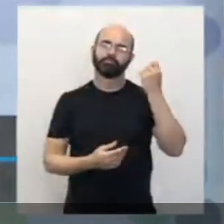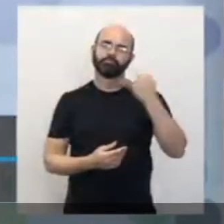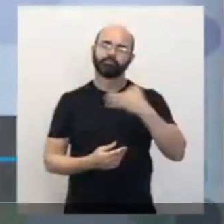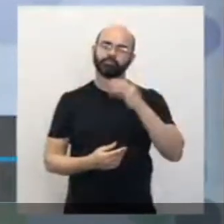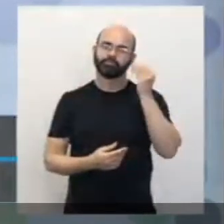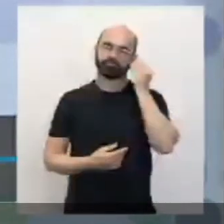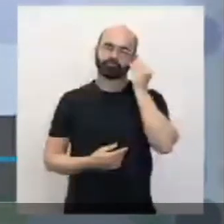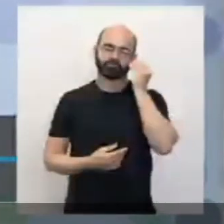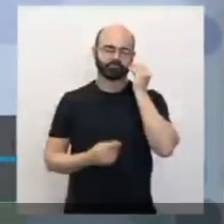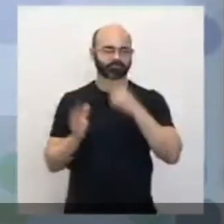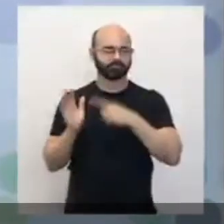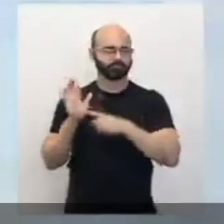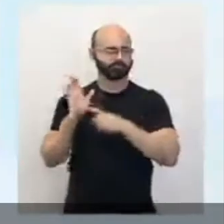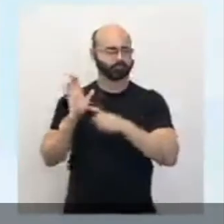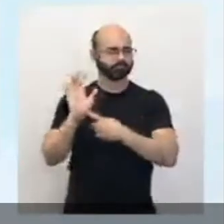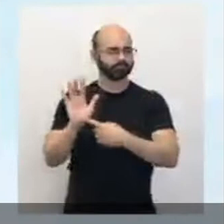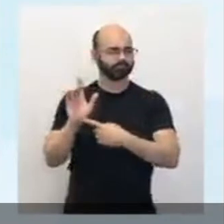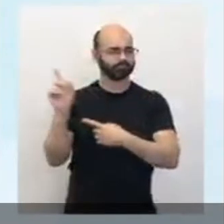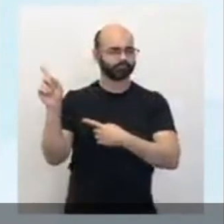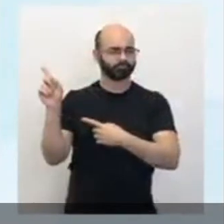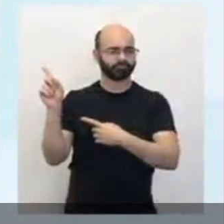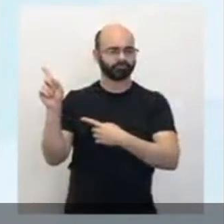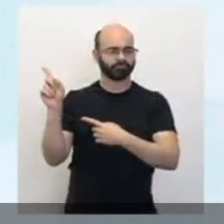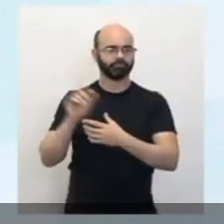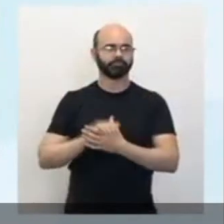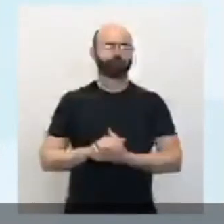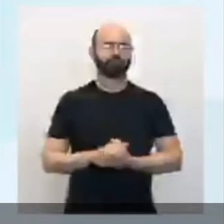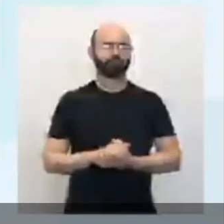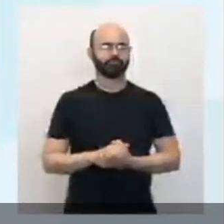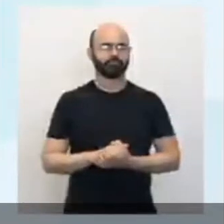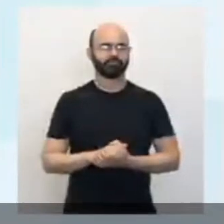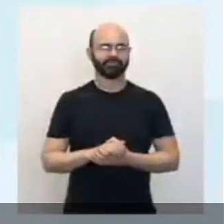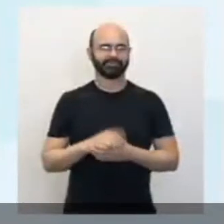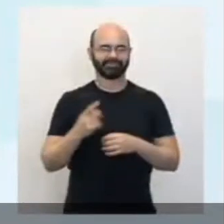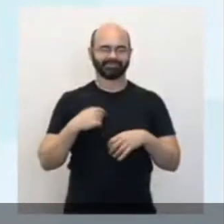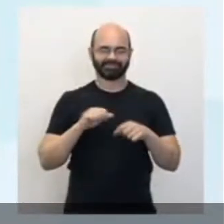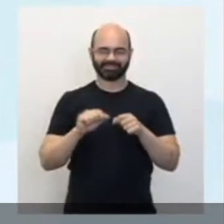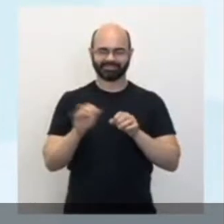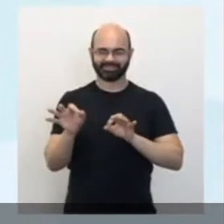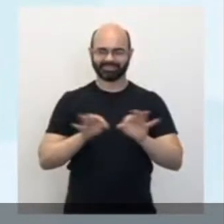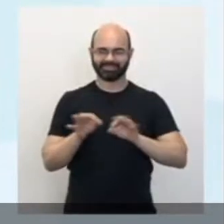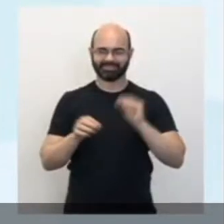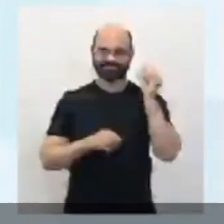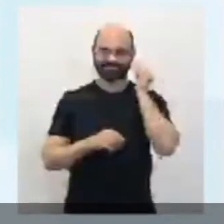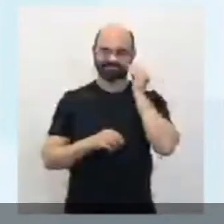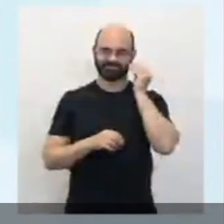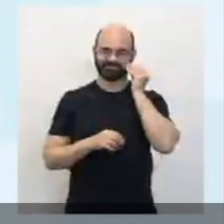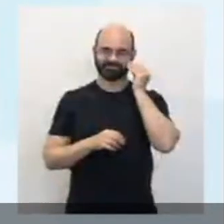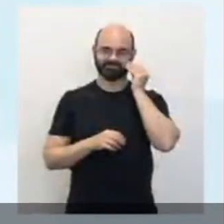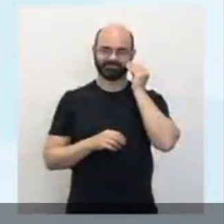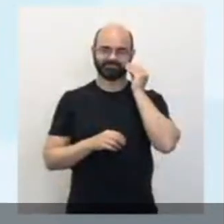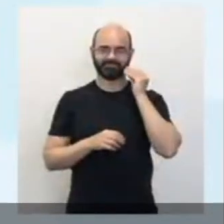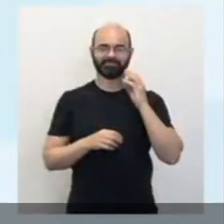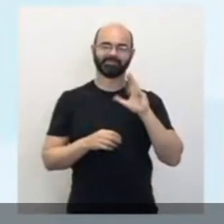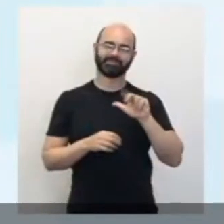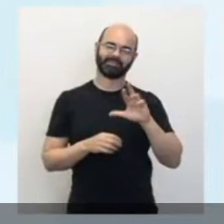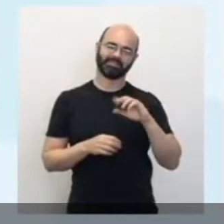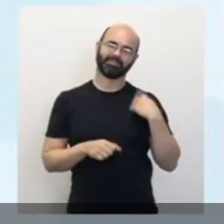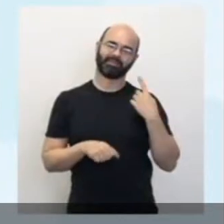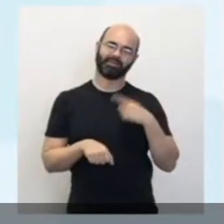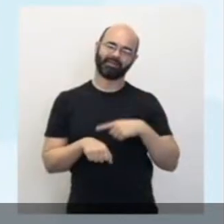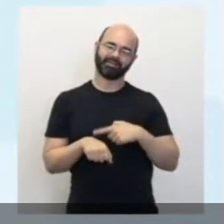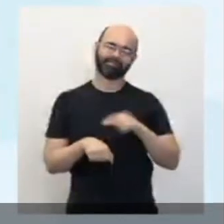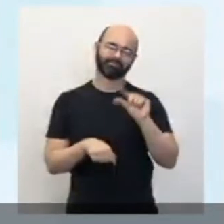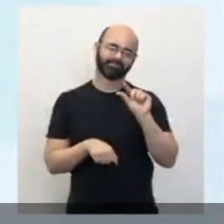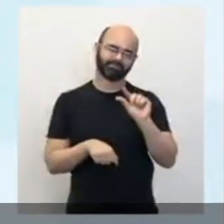vocês. Pode pôr na telinha para eles, diretor. Eu vou tentar construir aí com vocês. Claro, infelizmente nosso tempo é muito curto